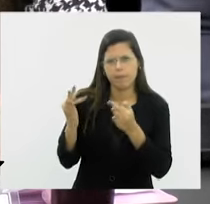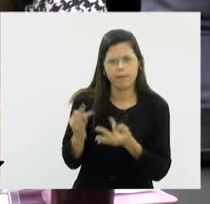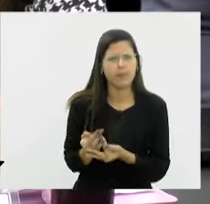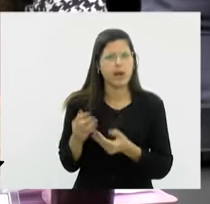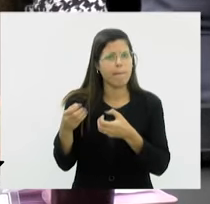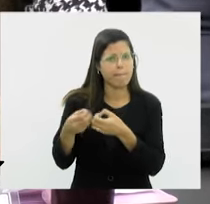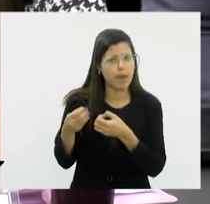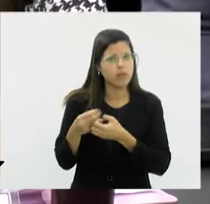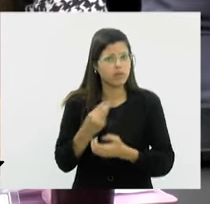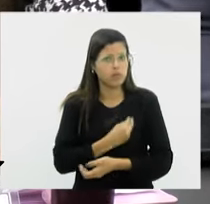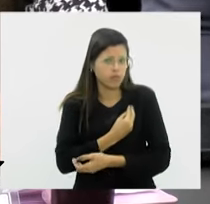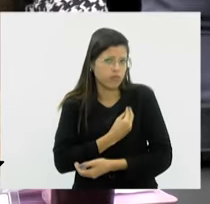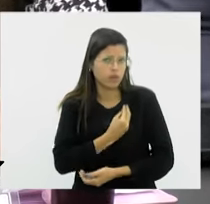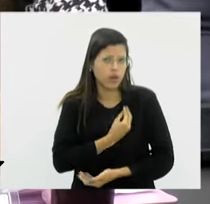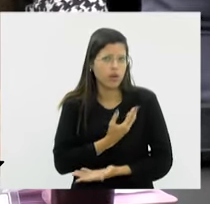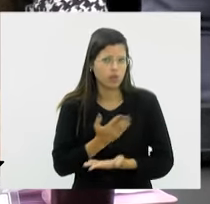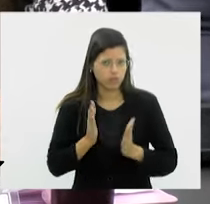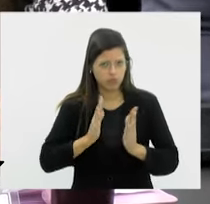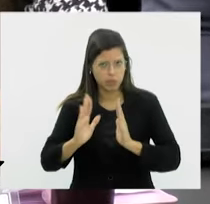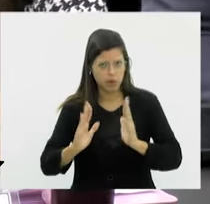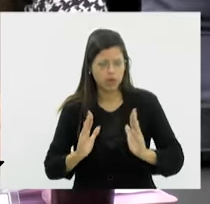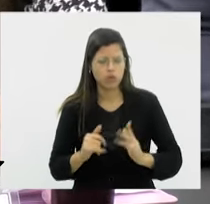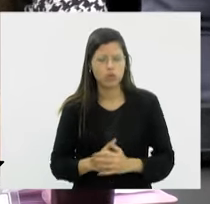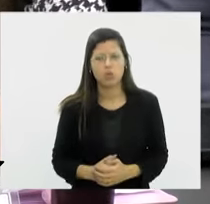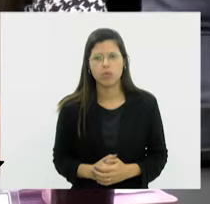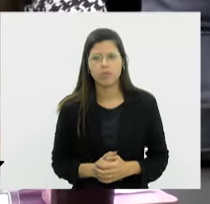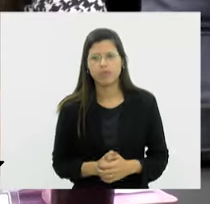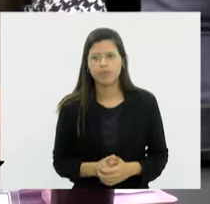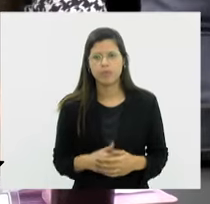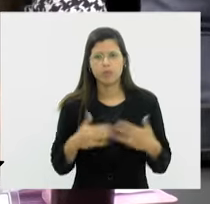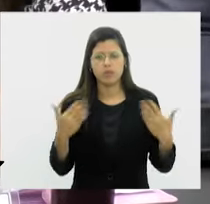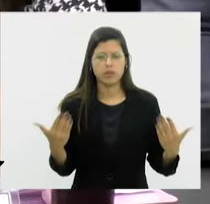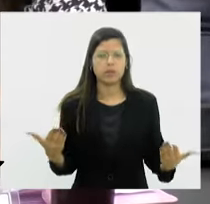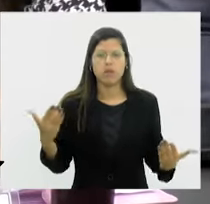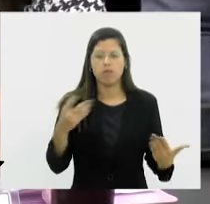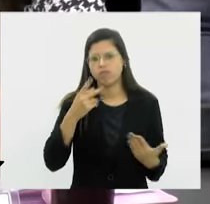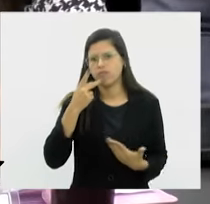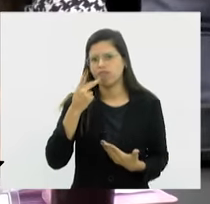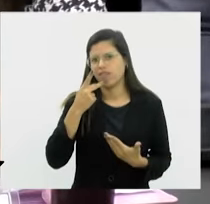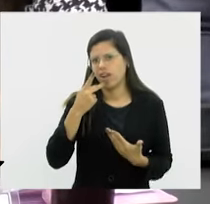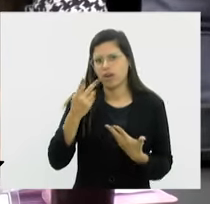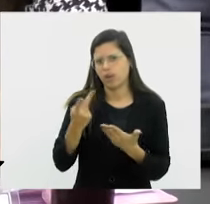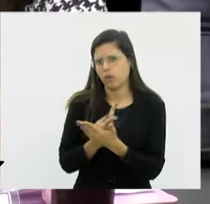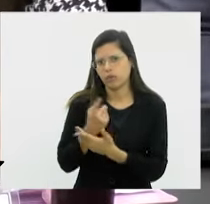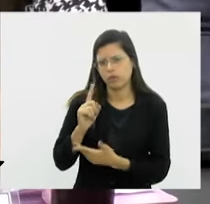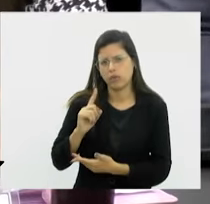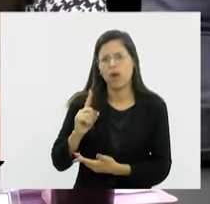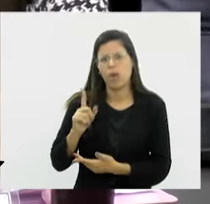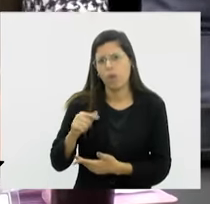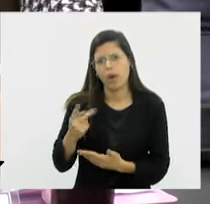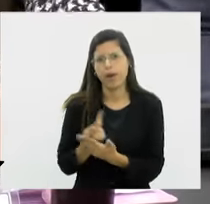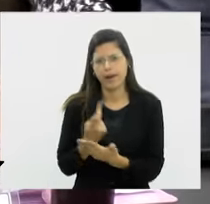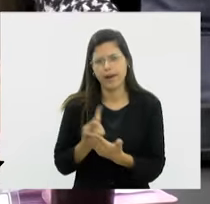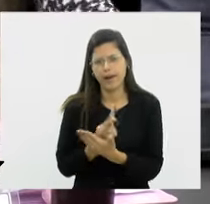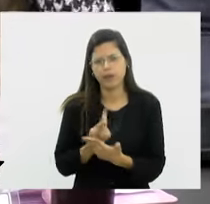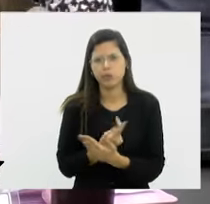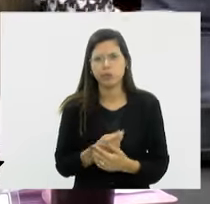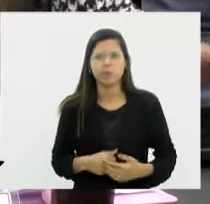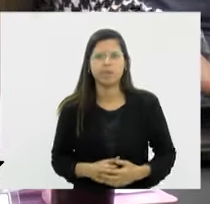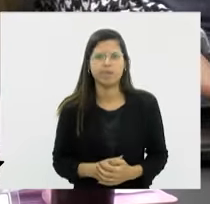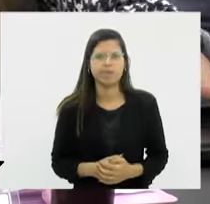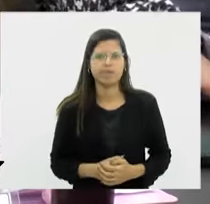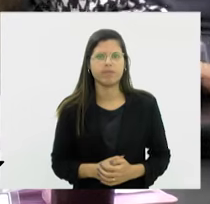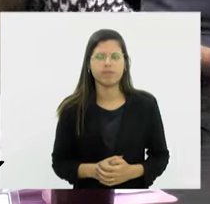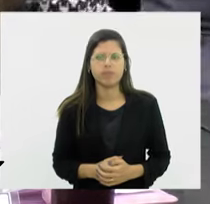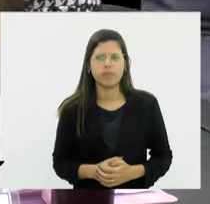que viveram esta realidade. E, então, negá-los também é um erro, sem dúvida nenhuma,